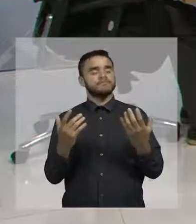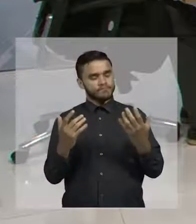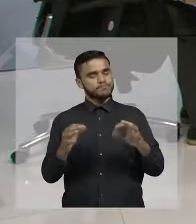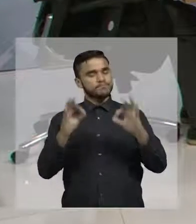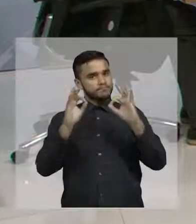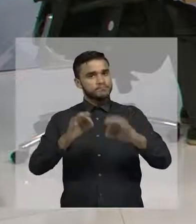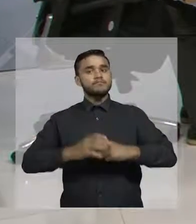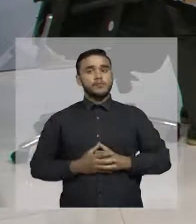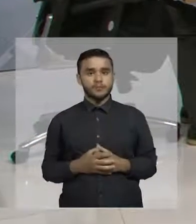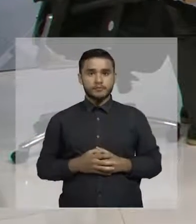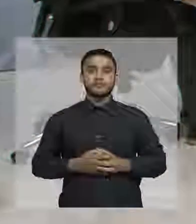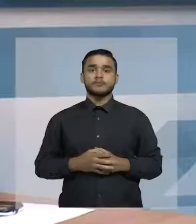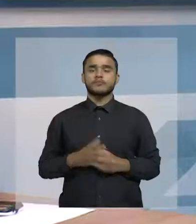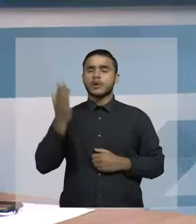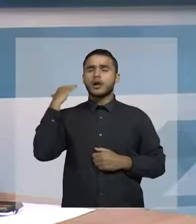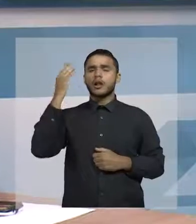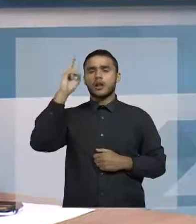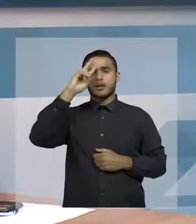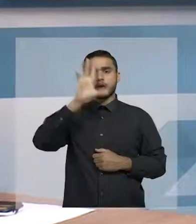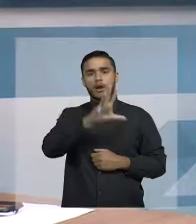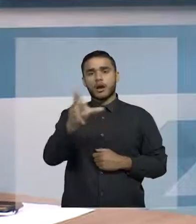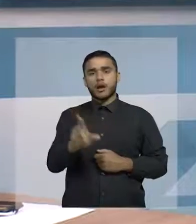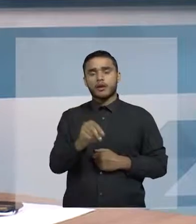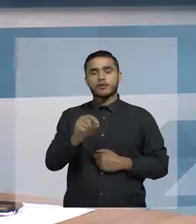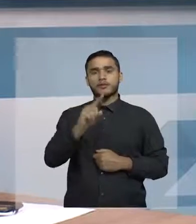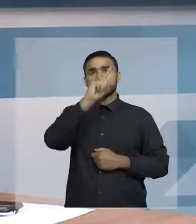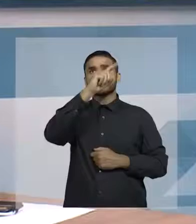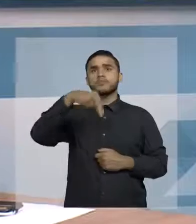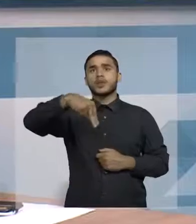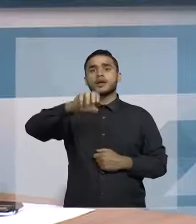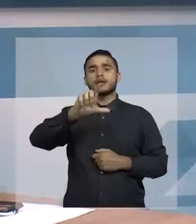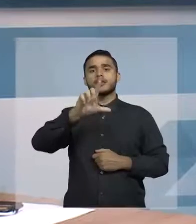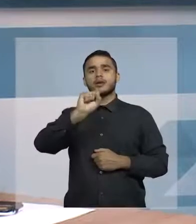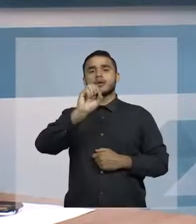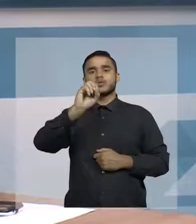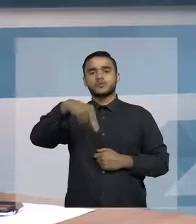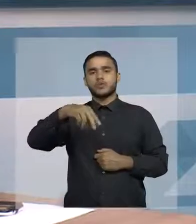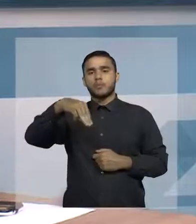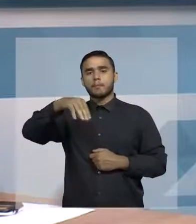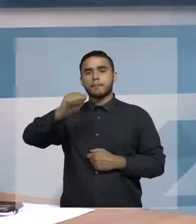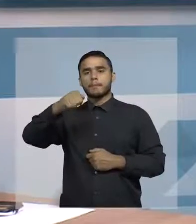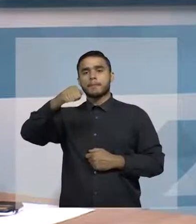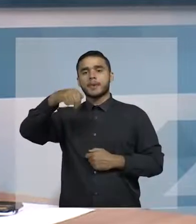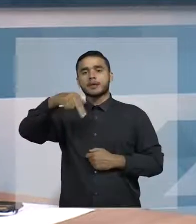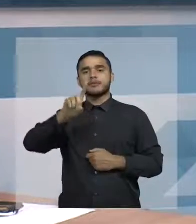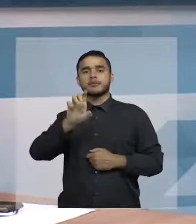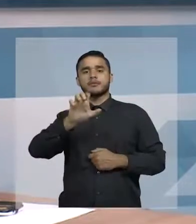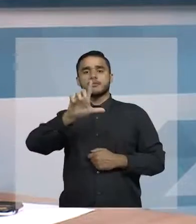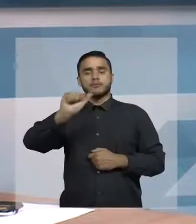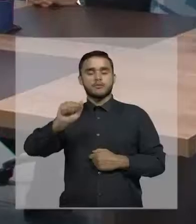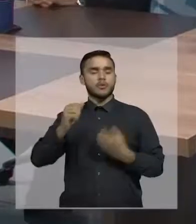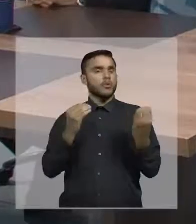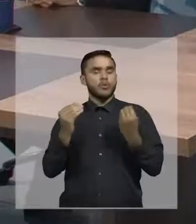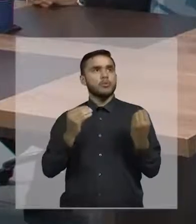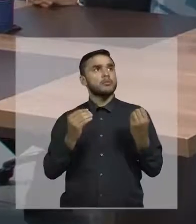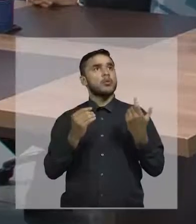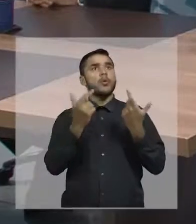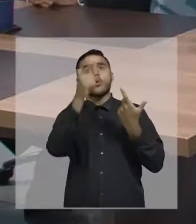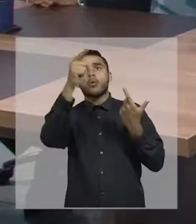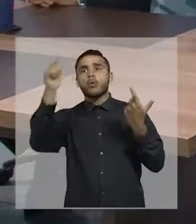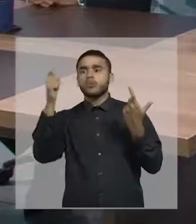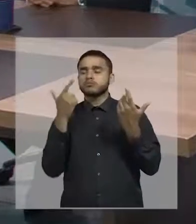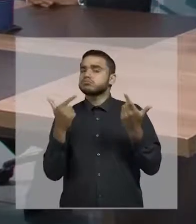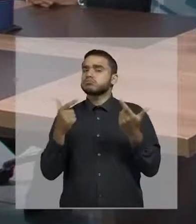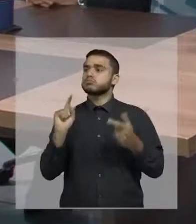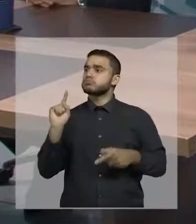Quer dizer, à exceção de Nelson Mandela na África do Sul, não se conhece precedente igual do que esse. Eu queria então